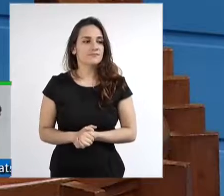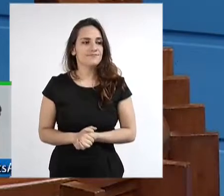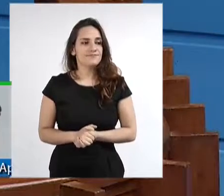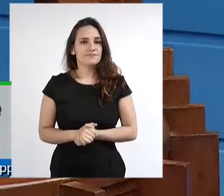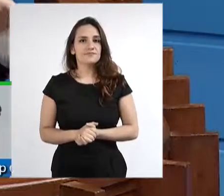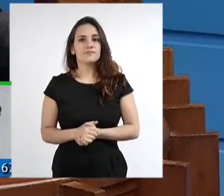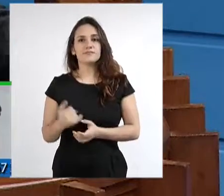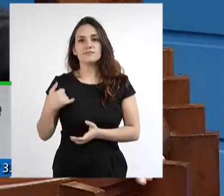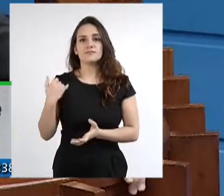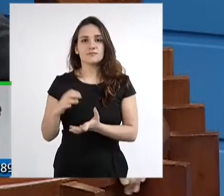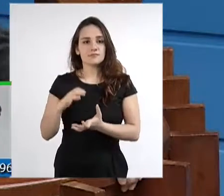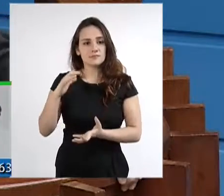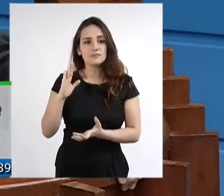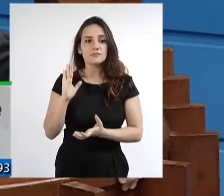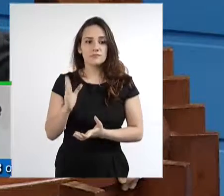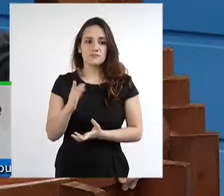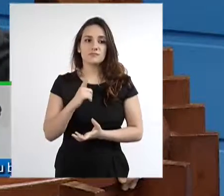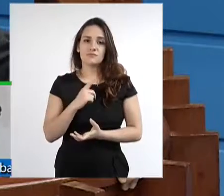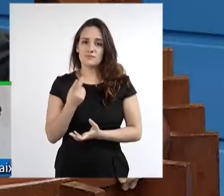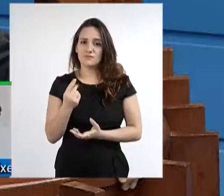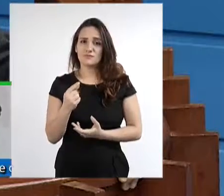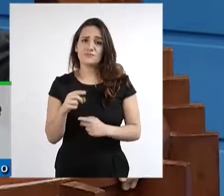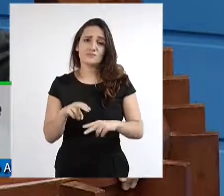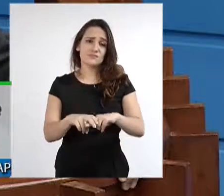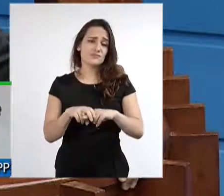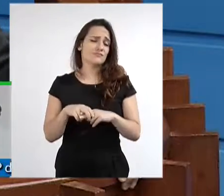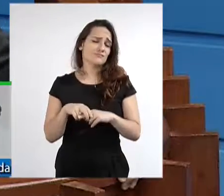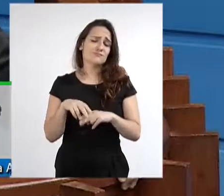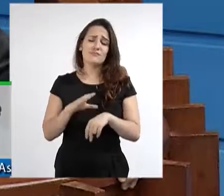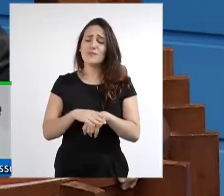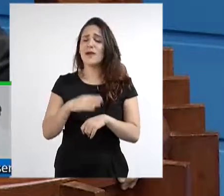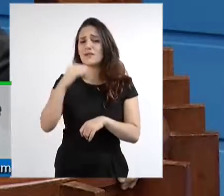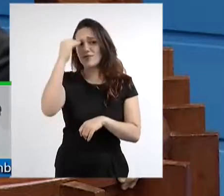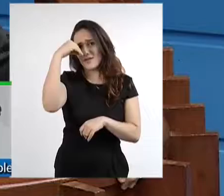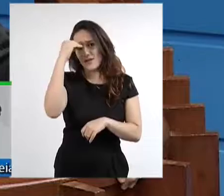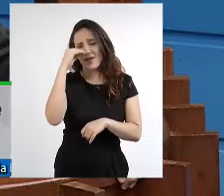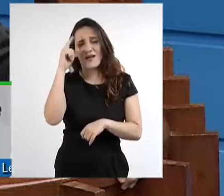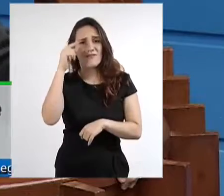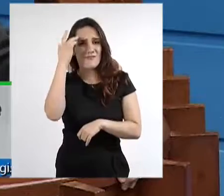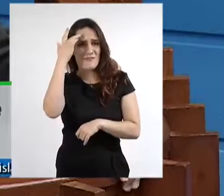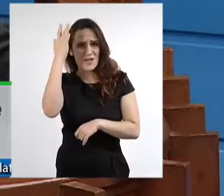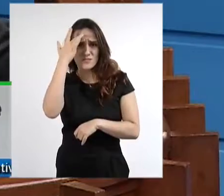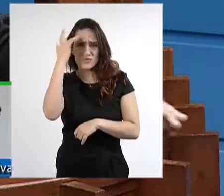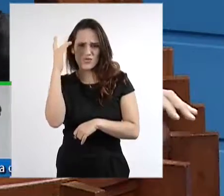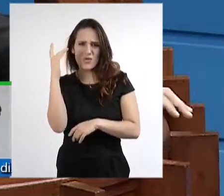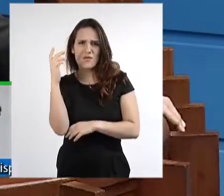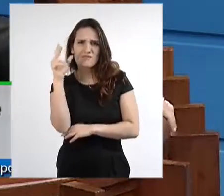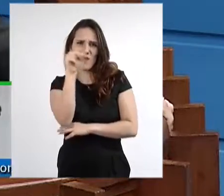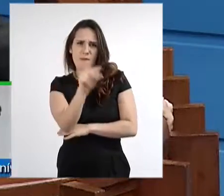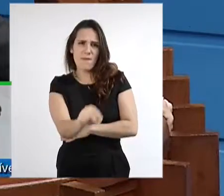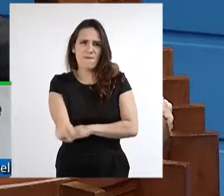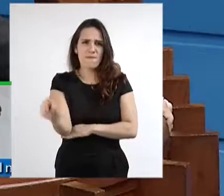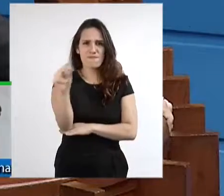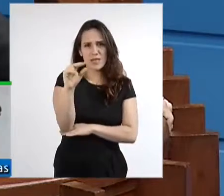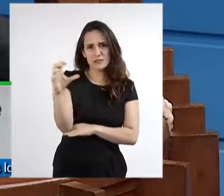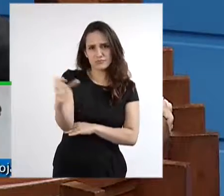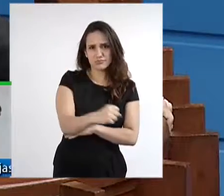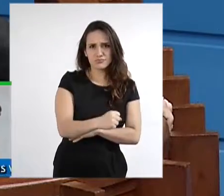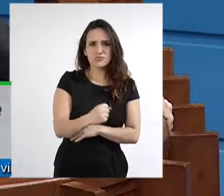recursos, são mais frágeis. É uma presa fácil para os